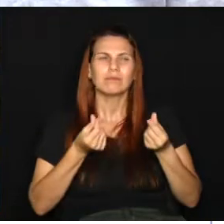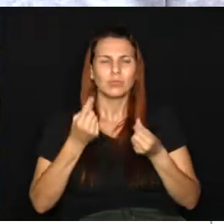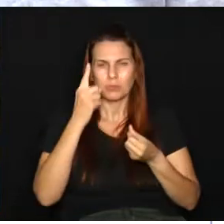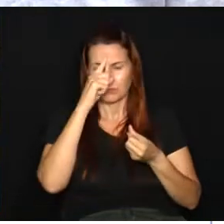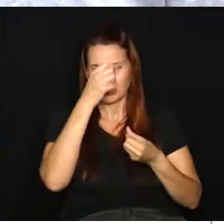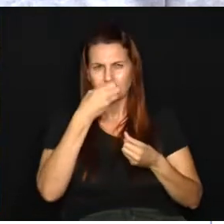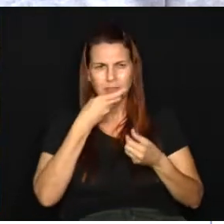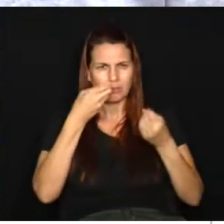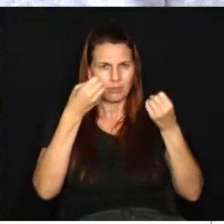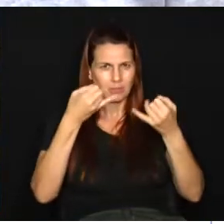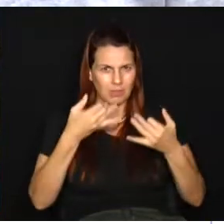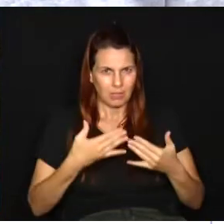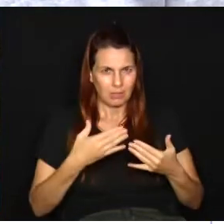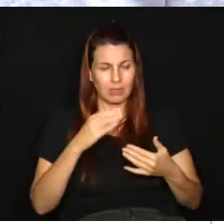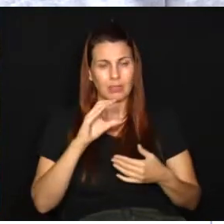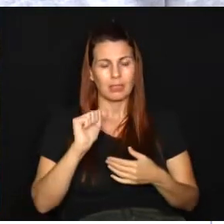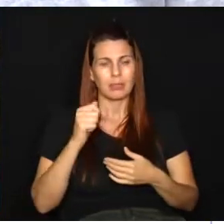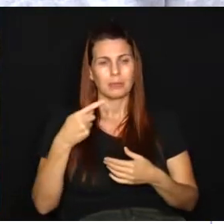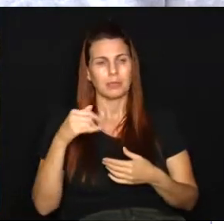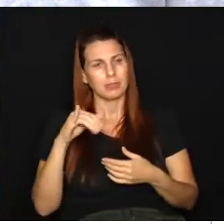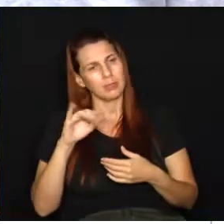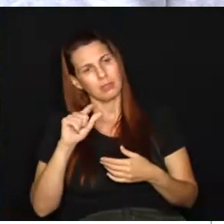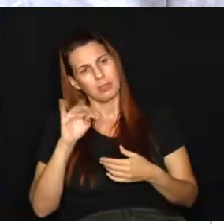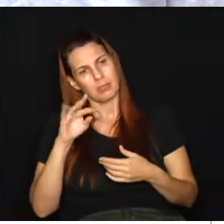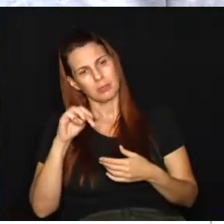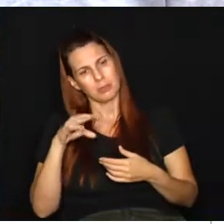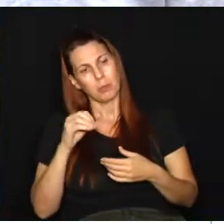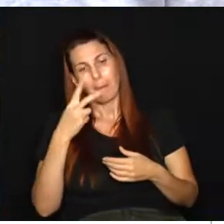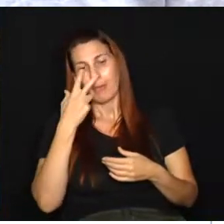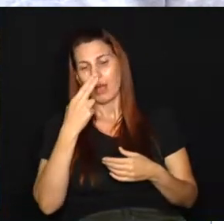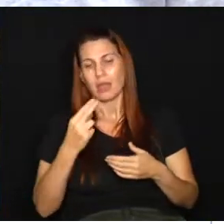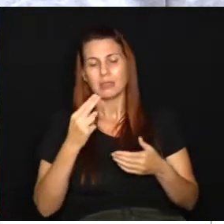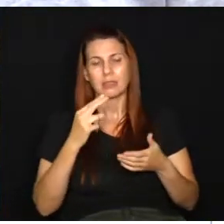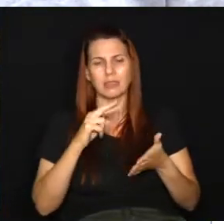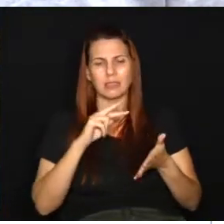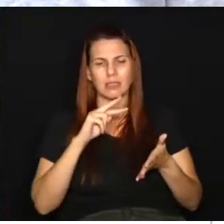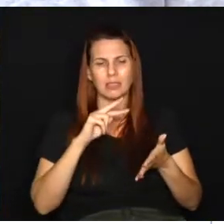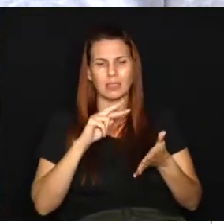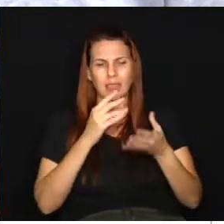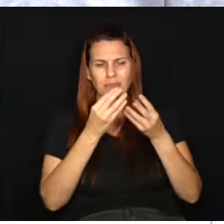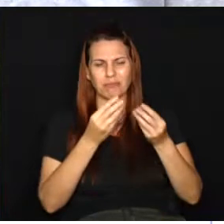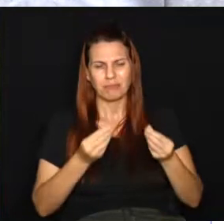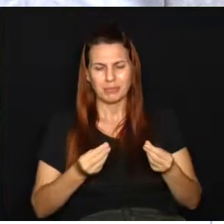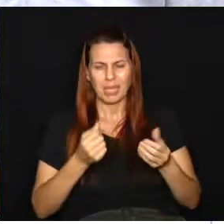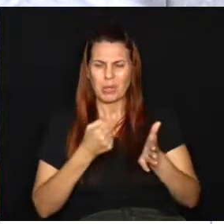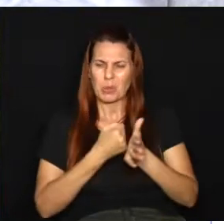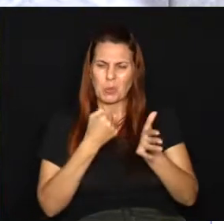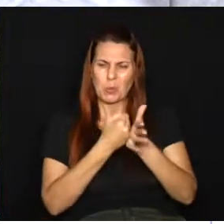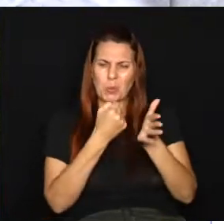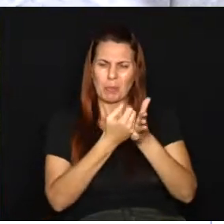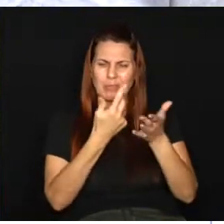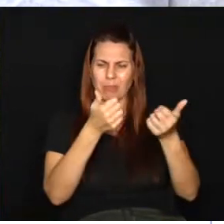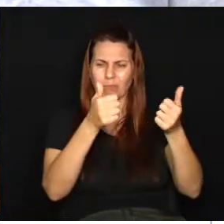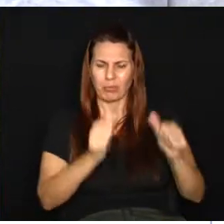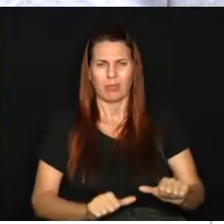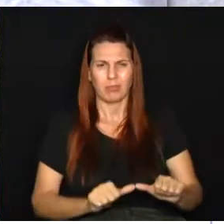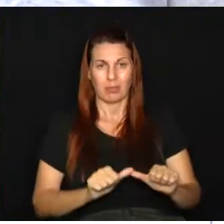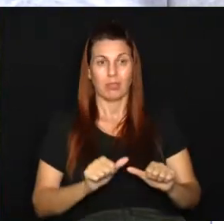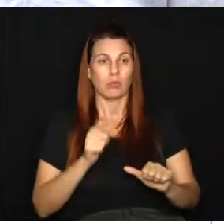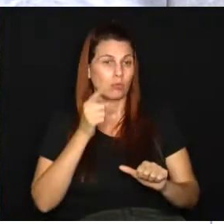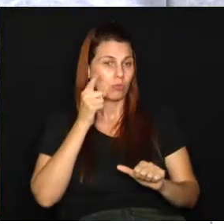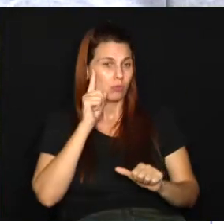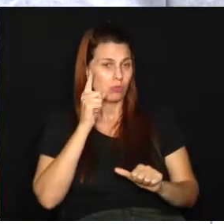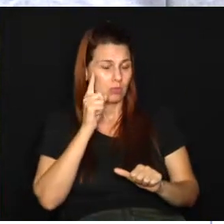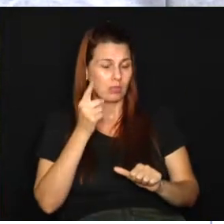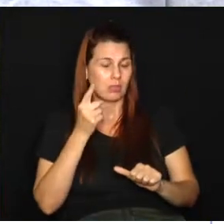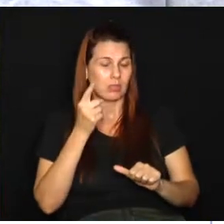tem forças por aí que tentam pegar e tirar o significado das lutas que a gente está o tempo inteiro travando, né? Então, o Dia da Mulher foi,